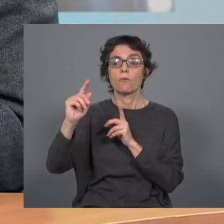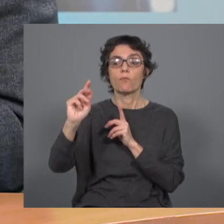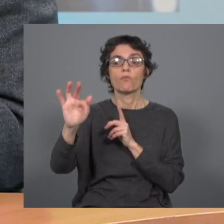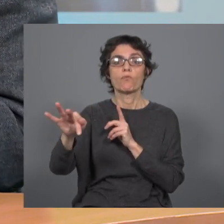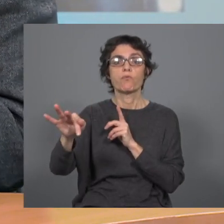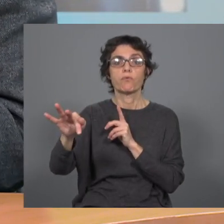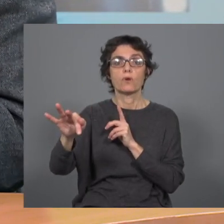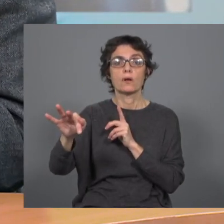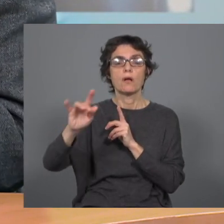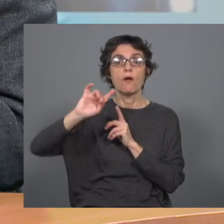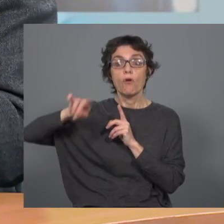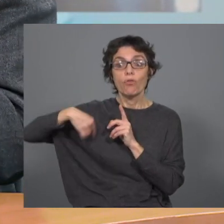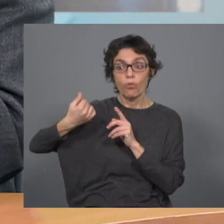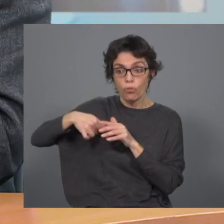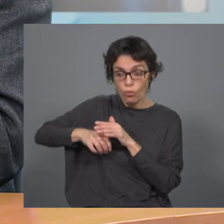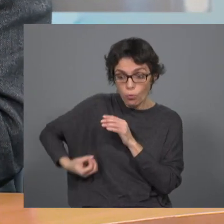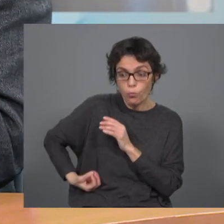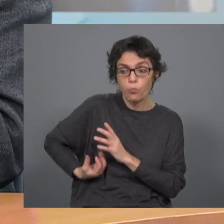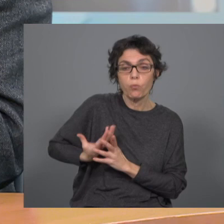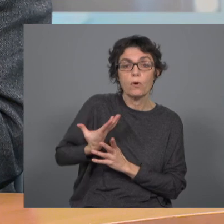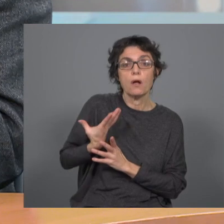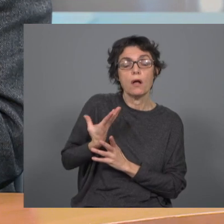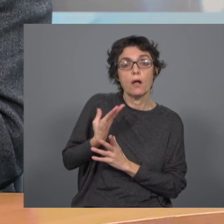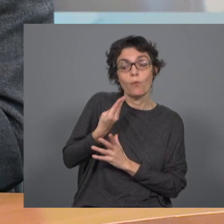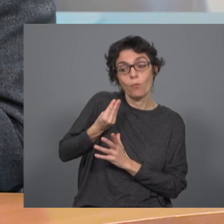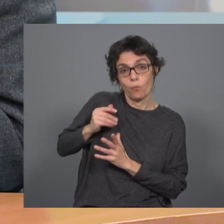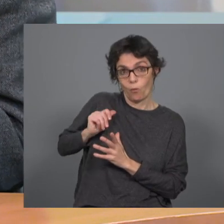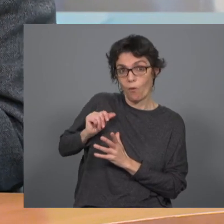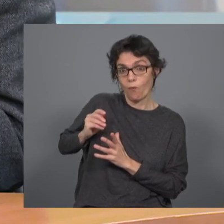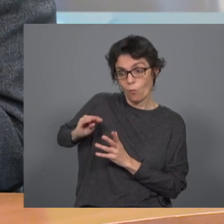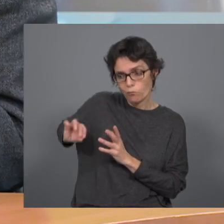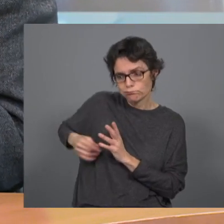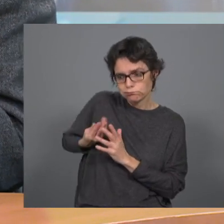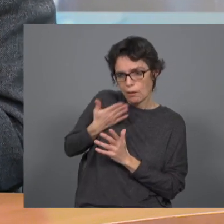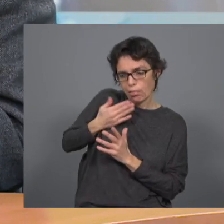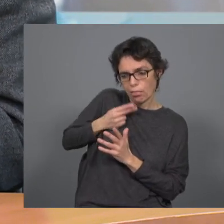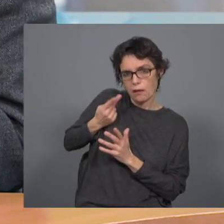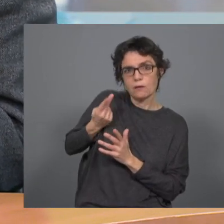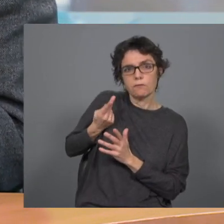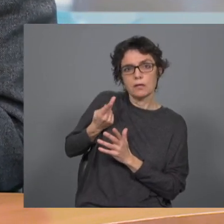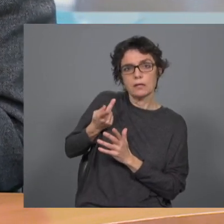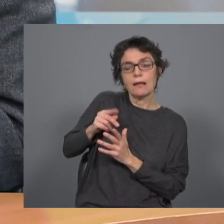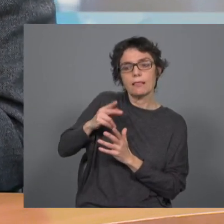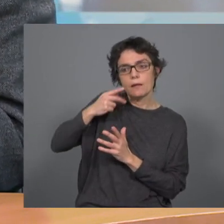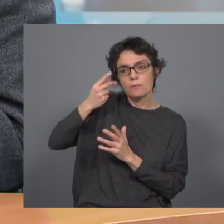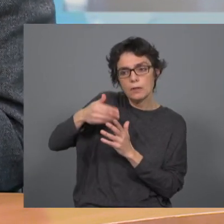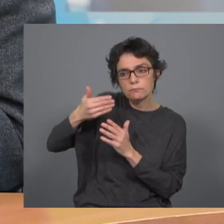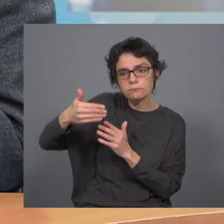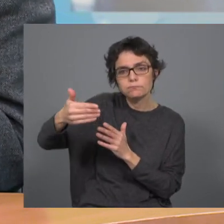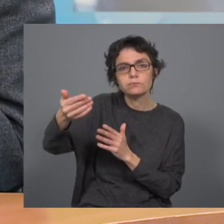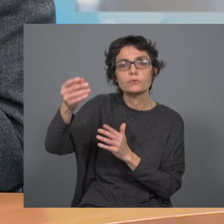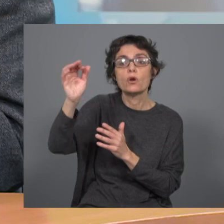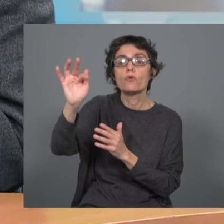pó, mesmo que às vezes nos esqueçamos, e de alguma maneira seremos pó, no sentido a morte será